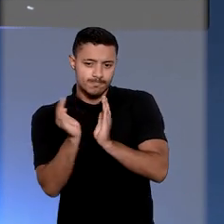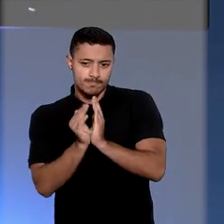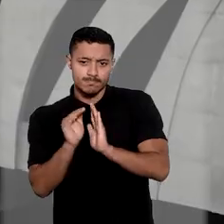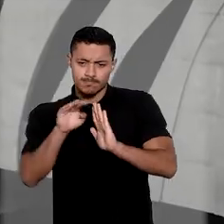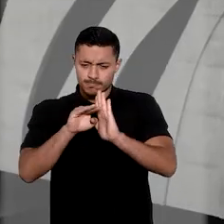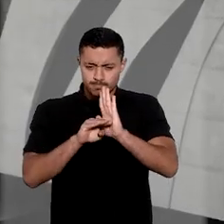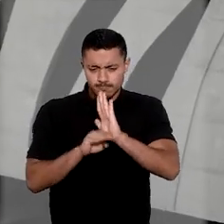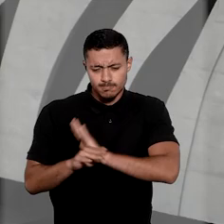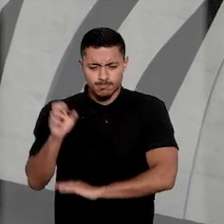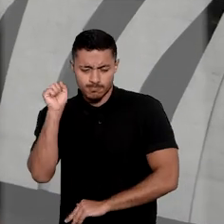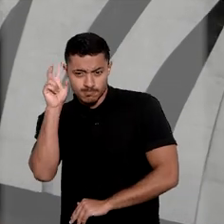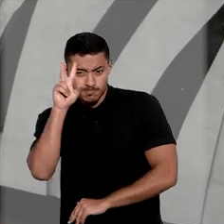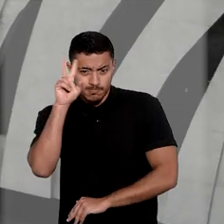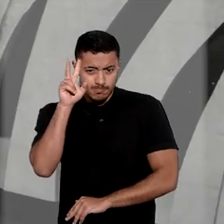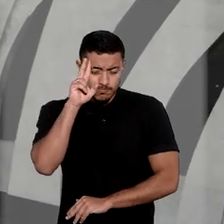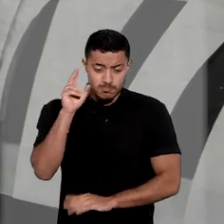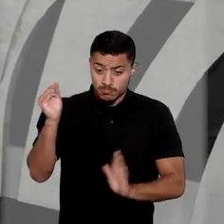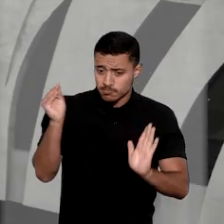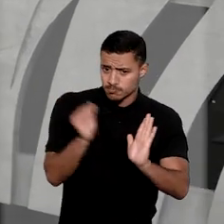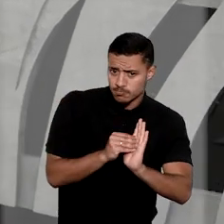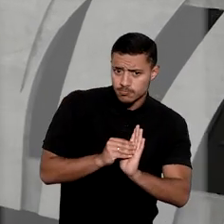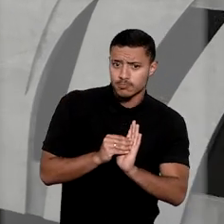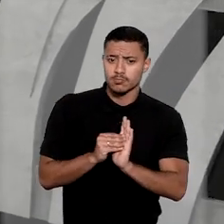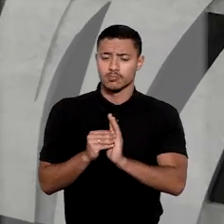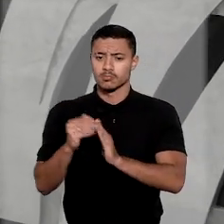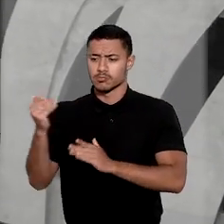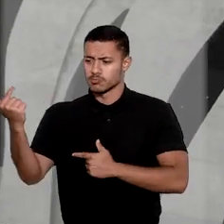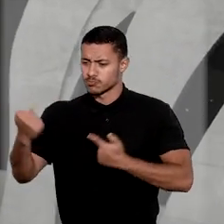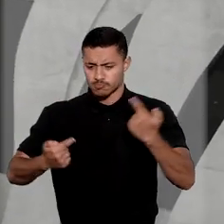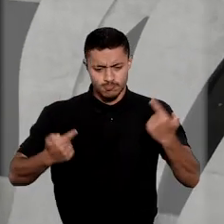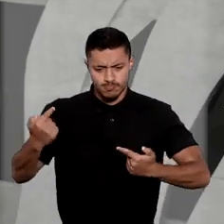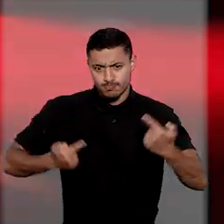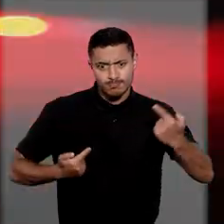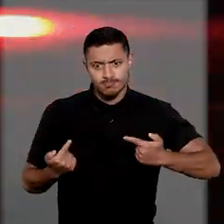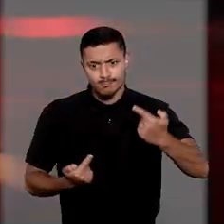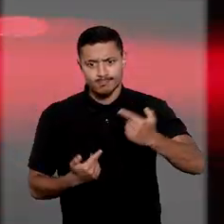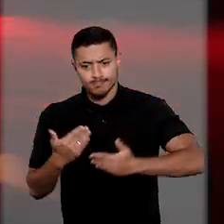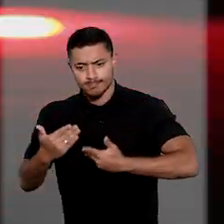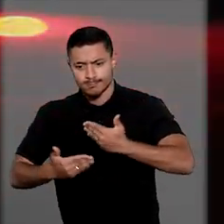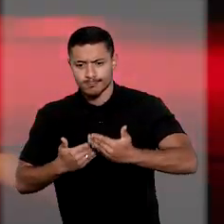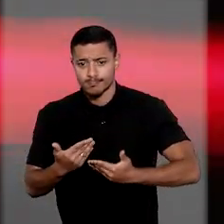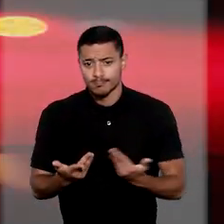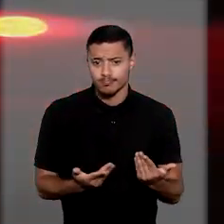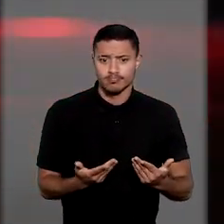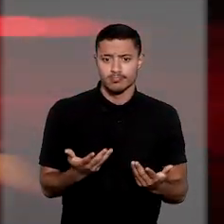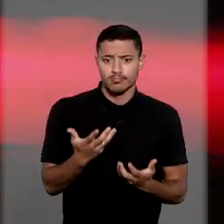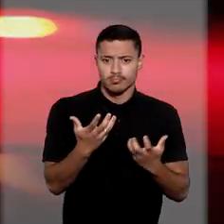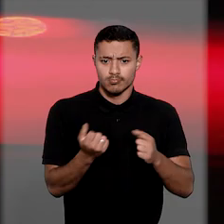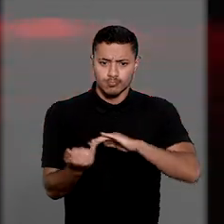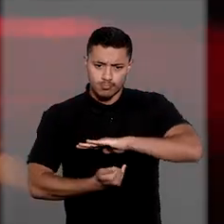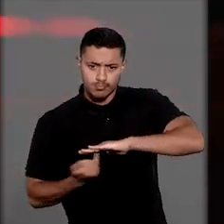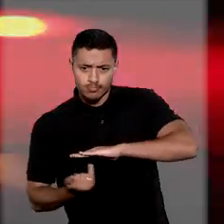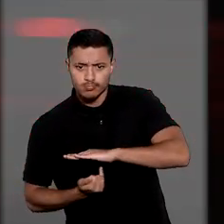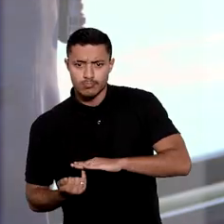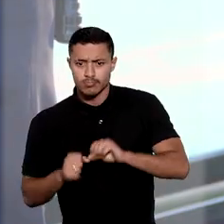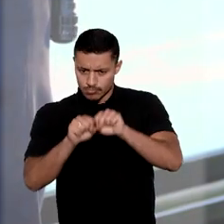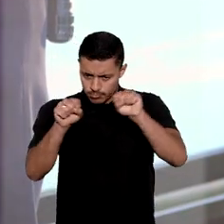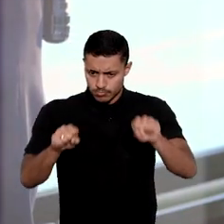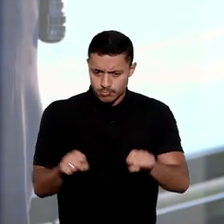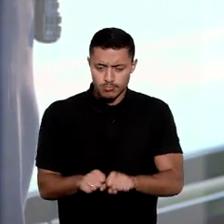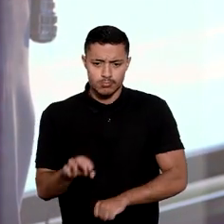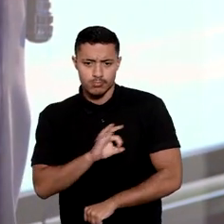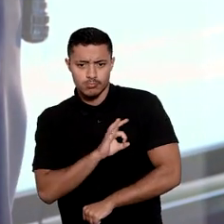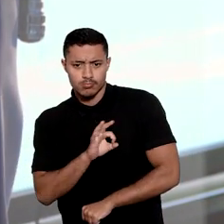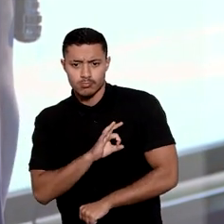classificada como histórica, foi marcada por posições críticas sobre os procedimentos adotados por instituições do Sistema de Segurança